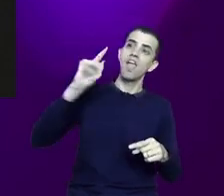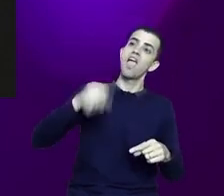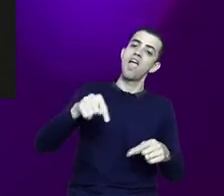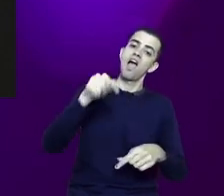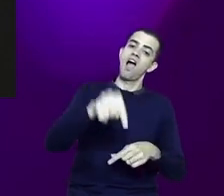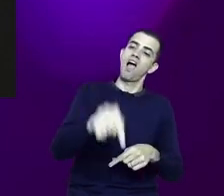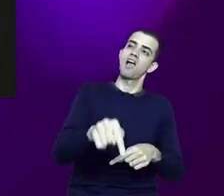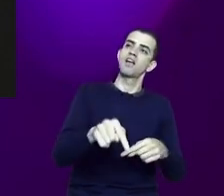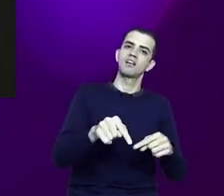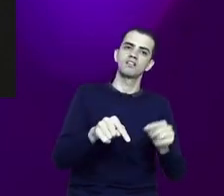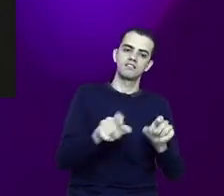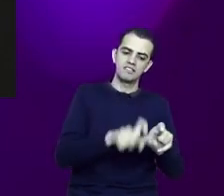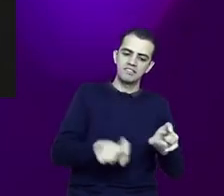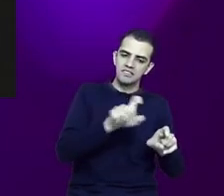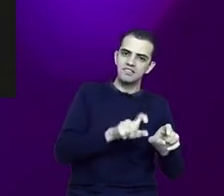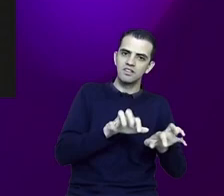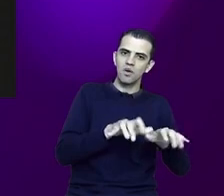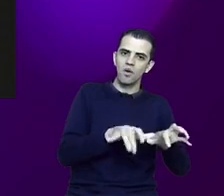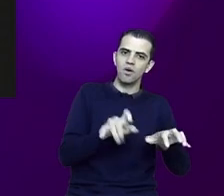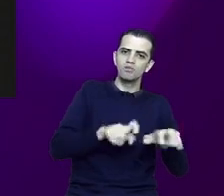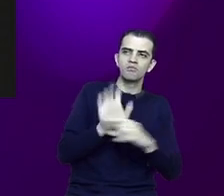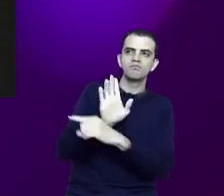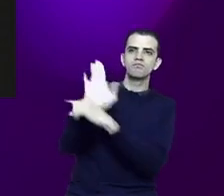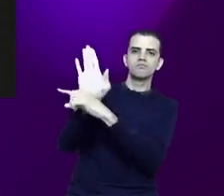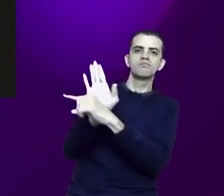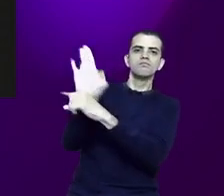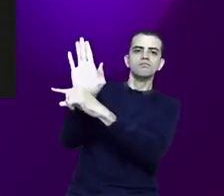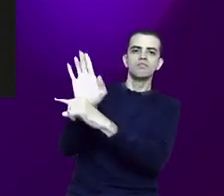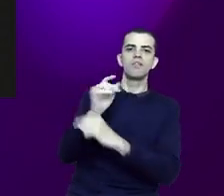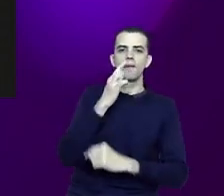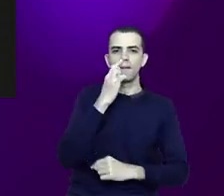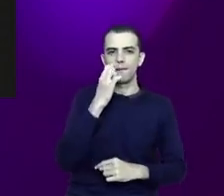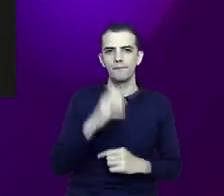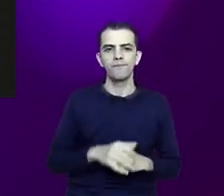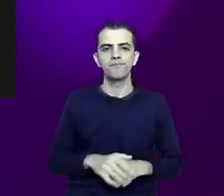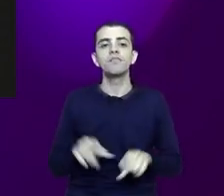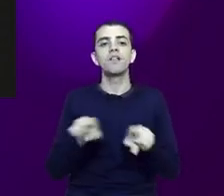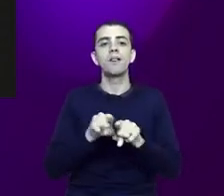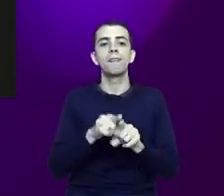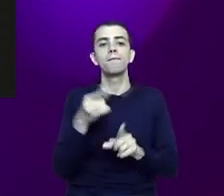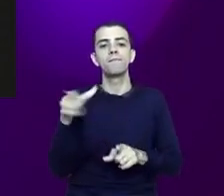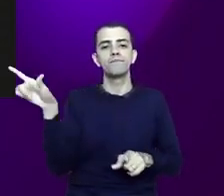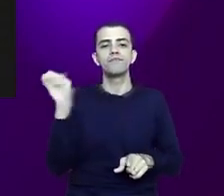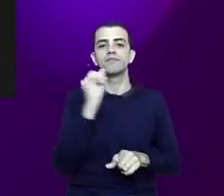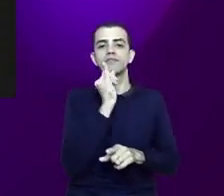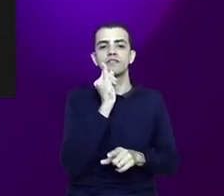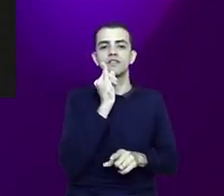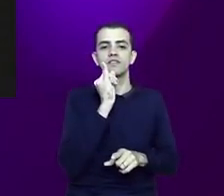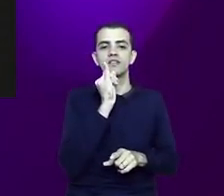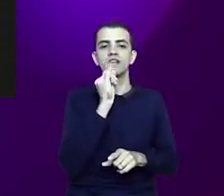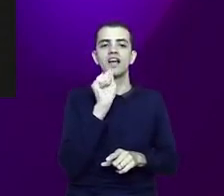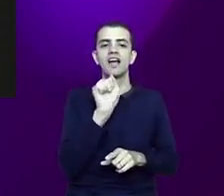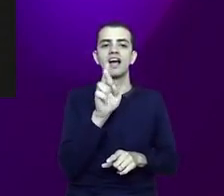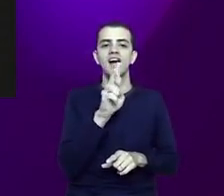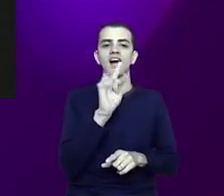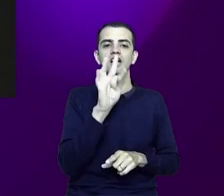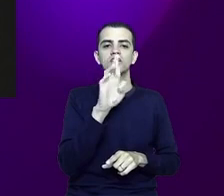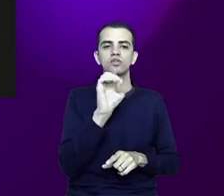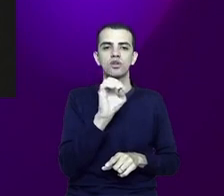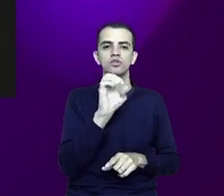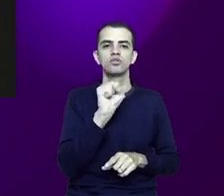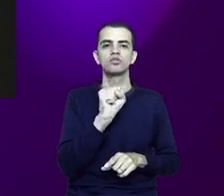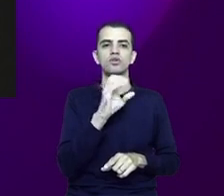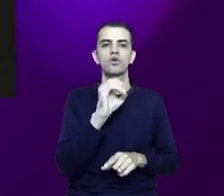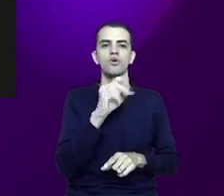osteotomia. Então, um exemplo de um Remote Assist. E esse é um exemplo também que a gente está utilizando para a artroscopia. Então, a gente consegue